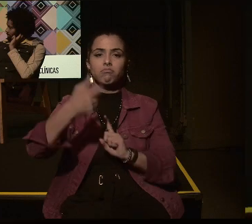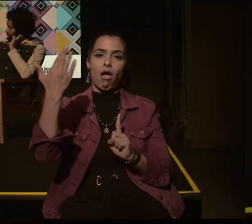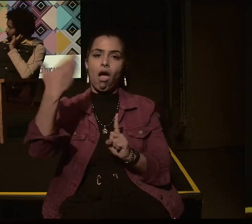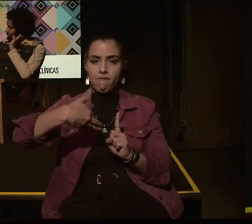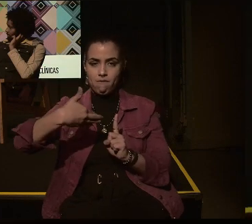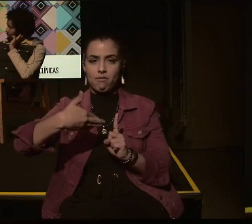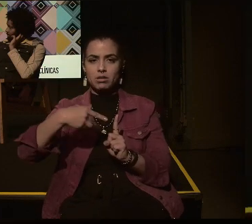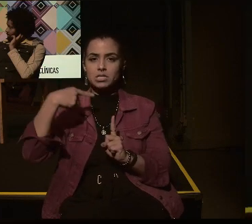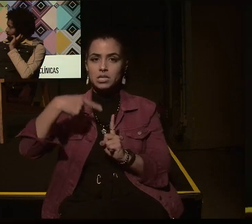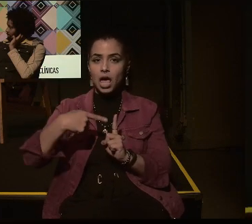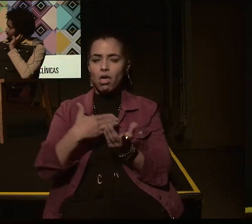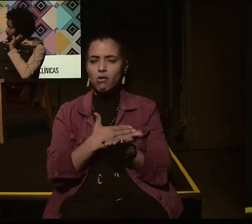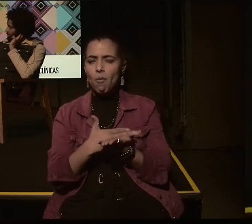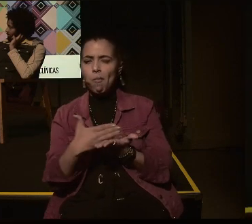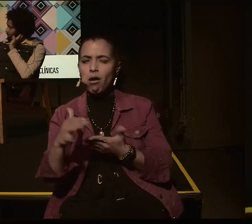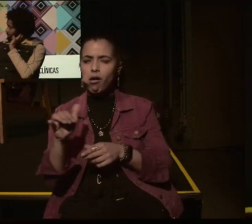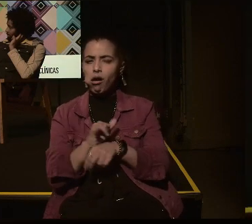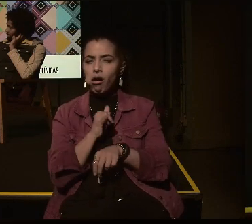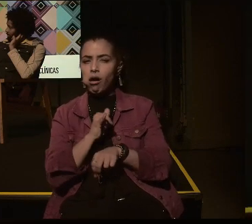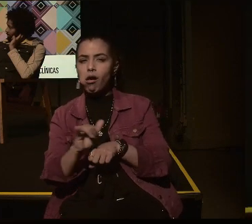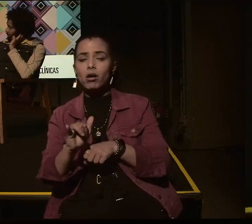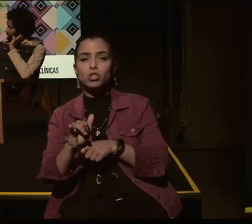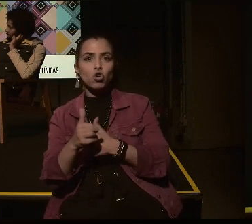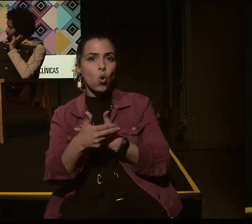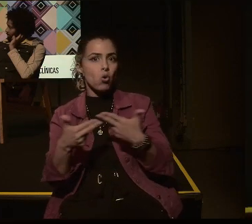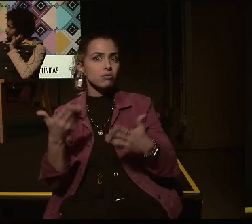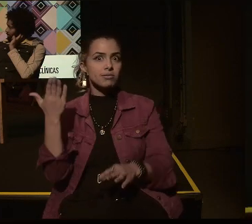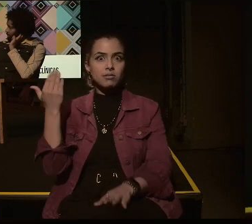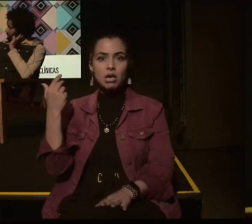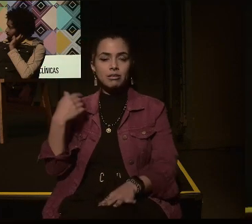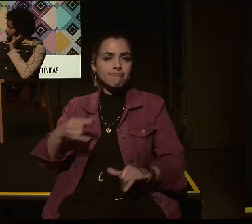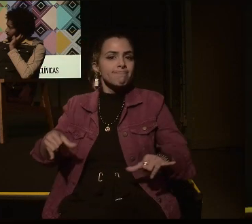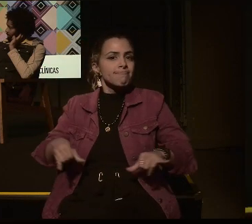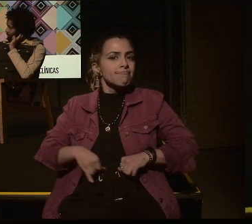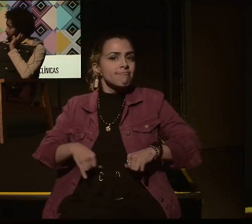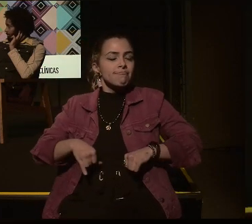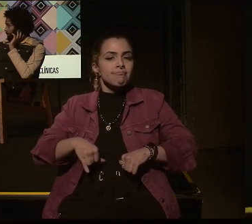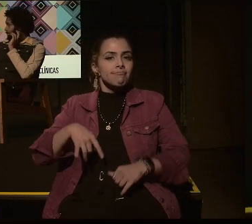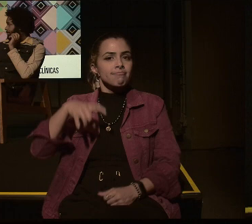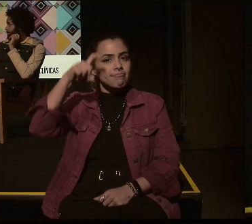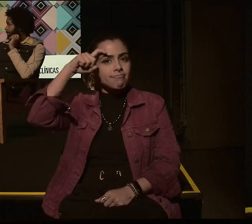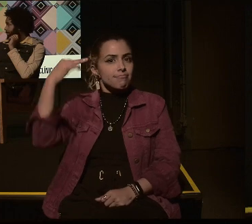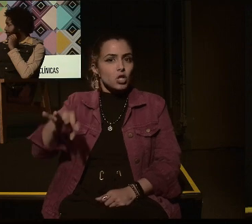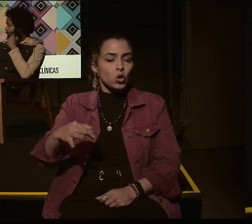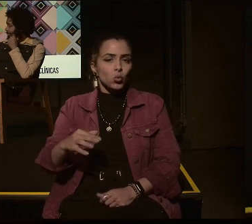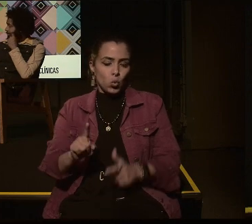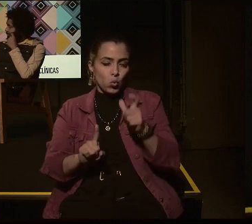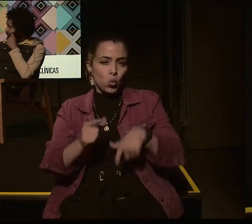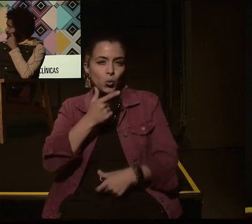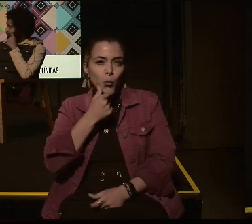vai encontrando modos de lidar com aquilo que é muito violenta ela, a presença daqui. O que aquele garoto comunicava?